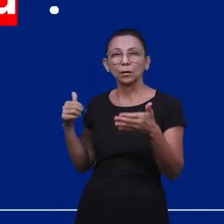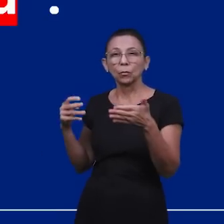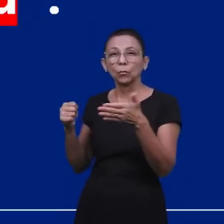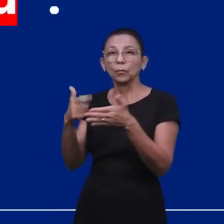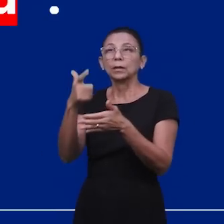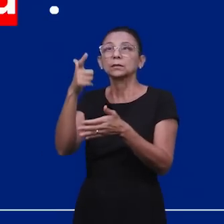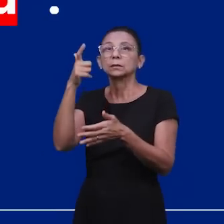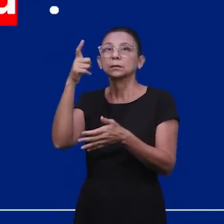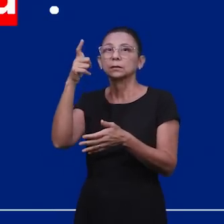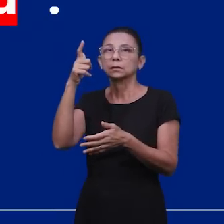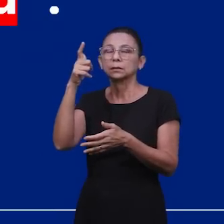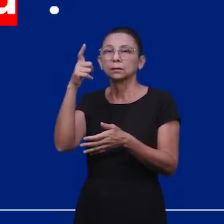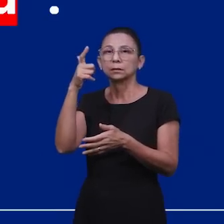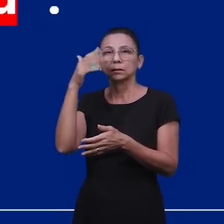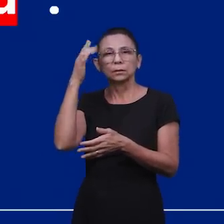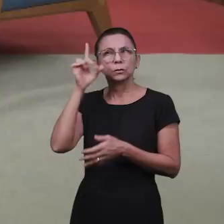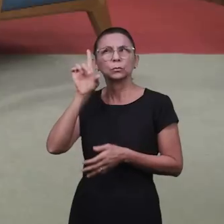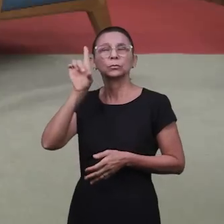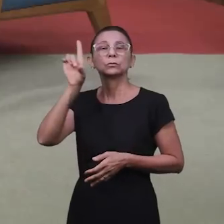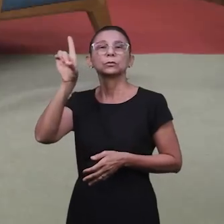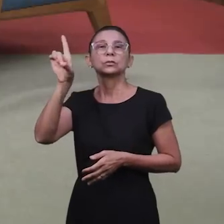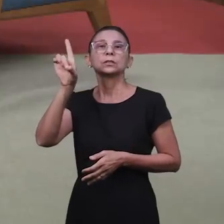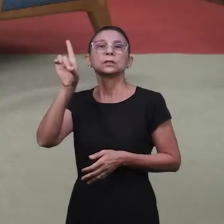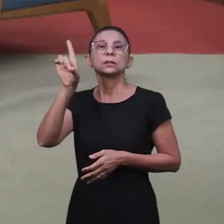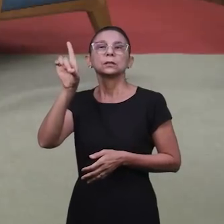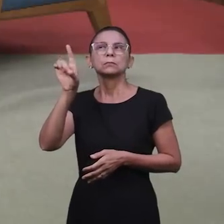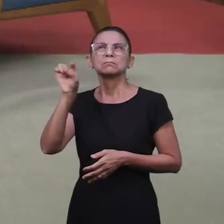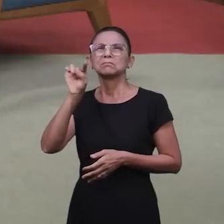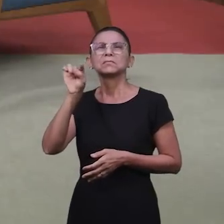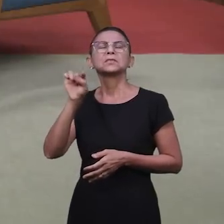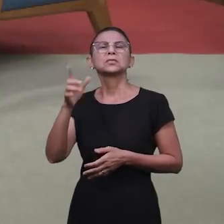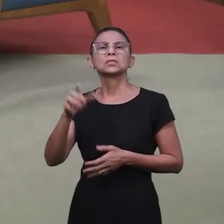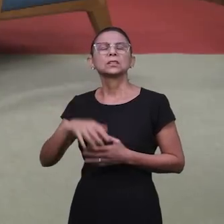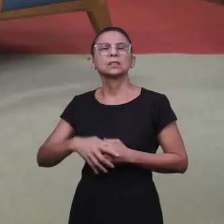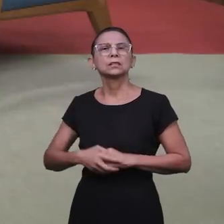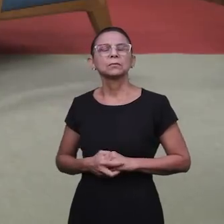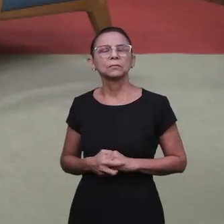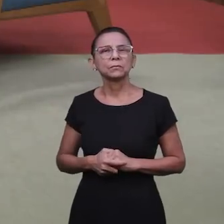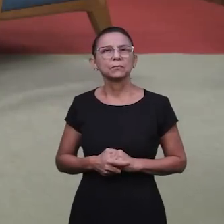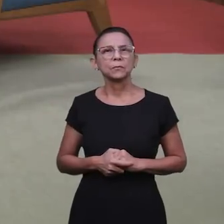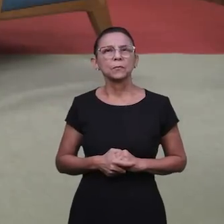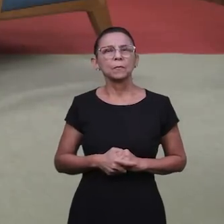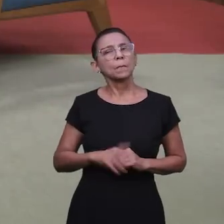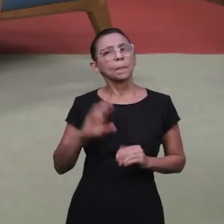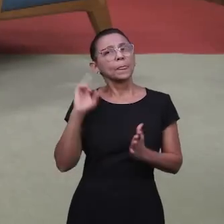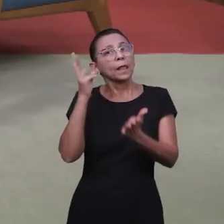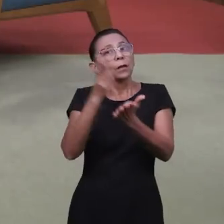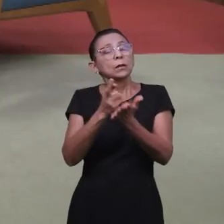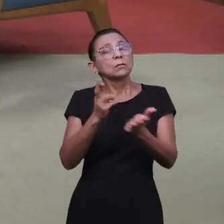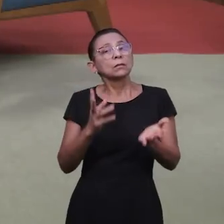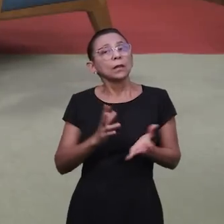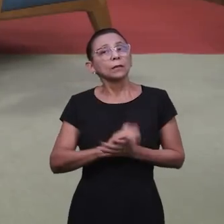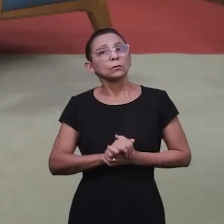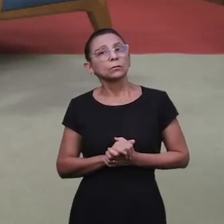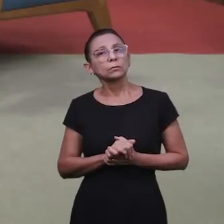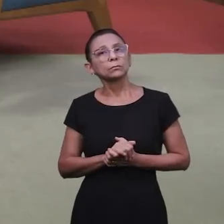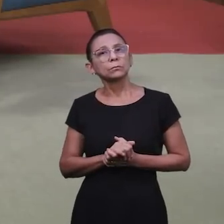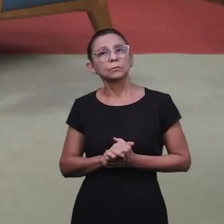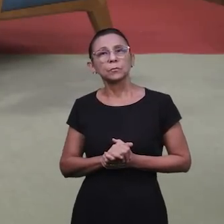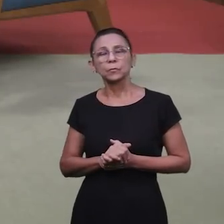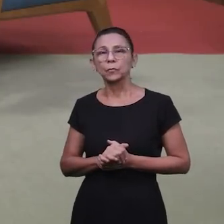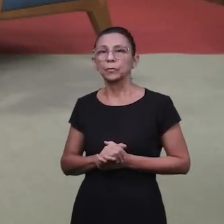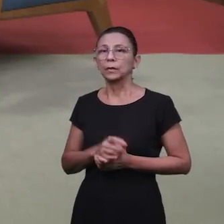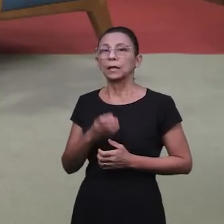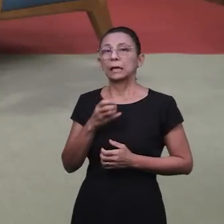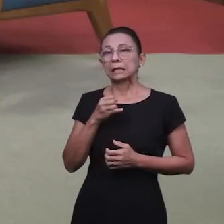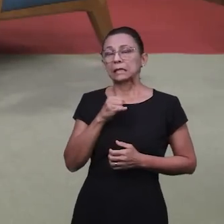dia. É uma consequência. É uma consequência e daquele que um não... alerta profético. Do alerta, exatamente.